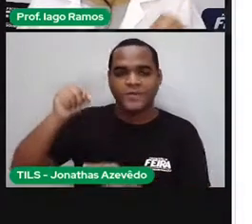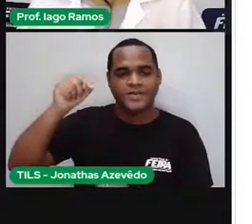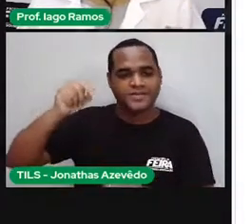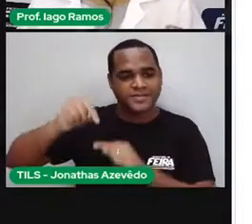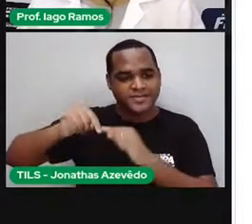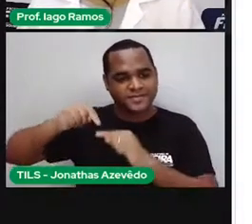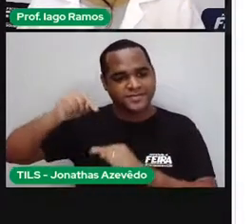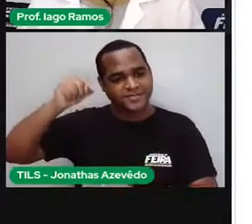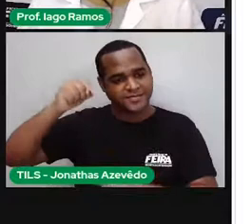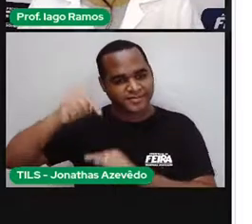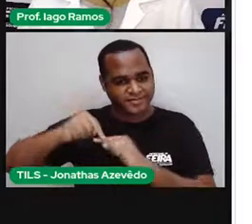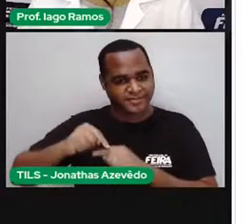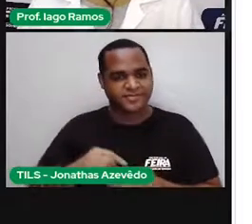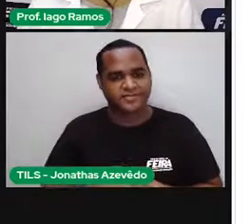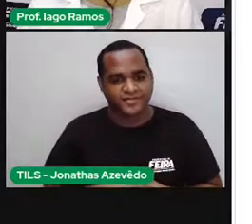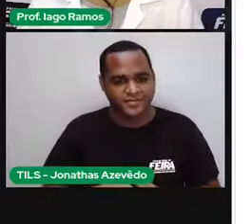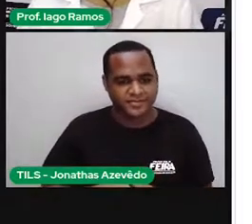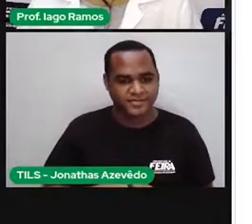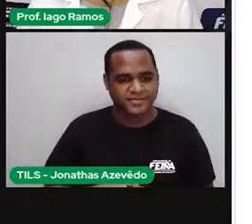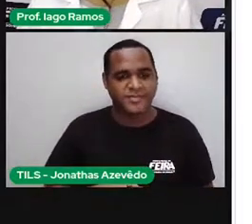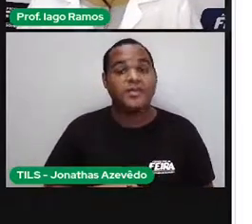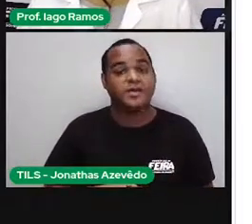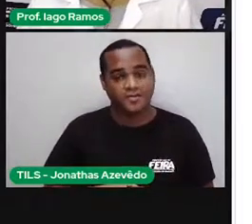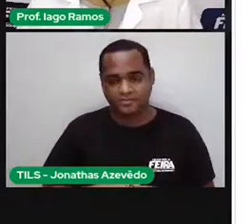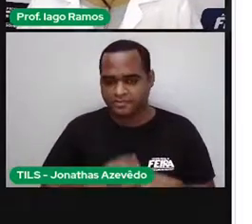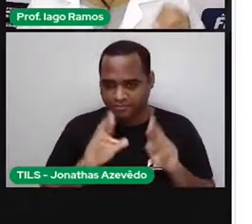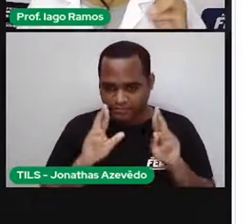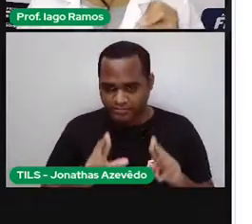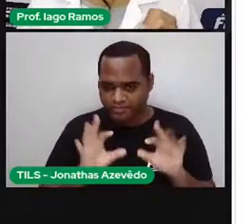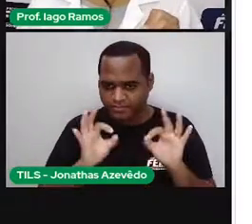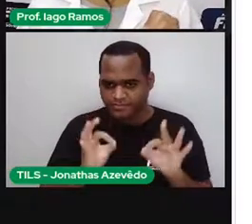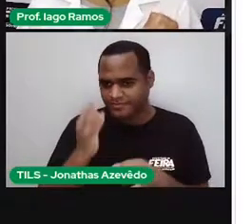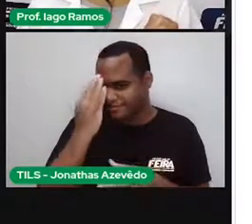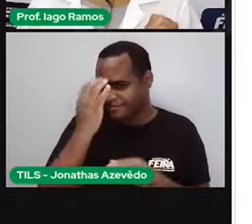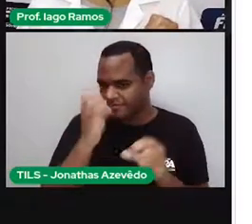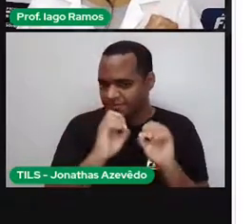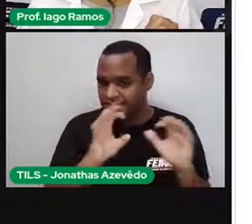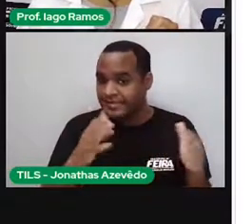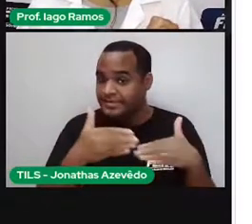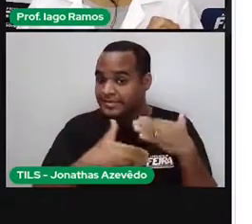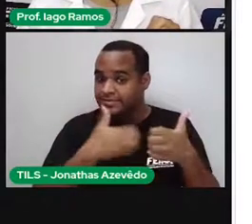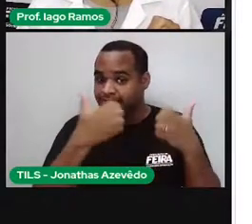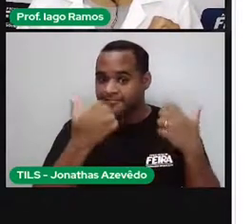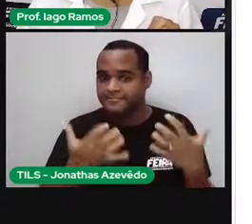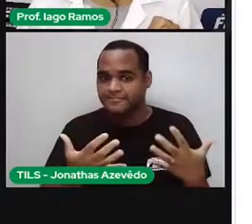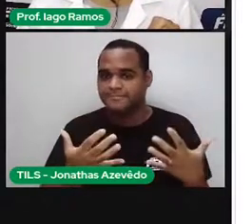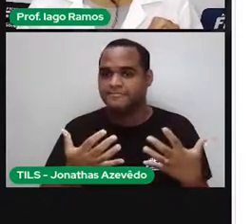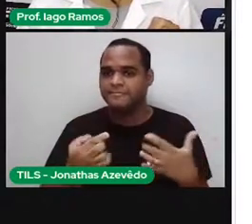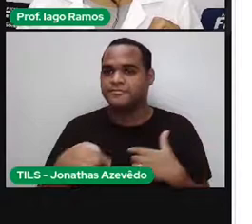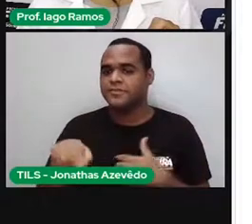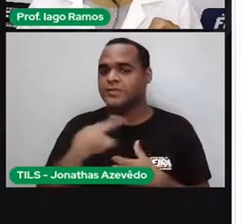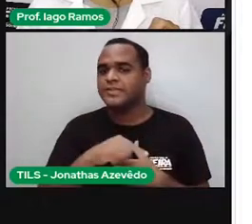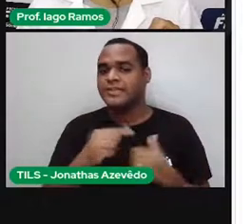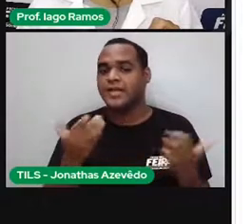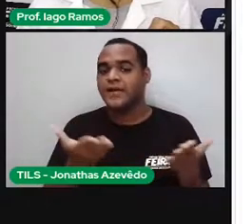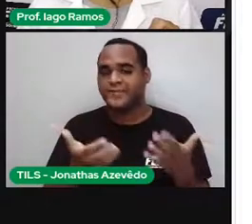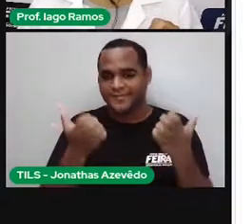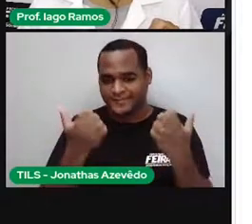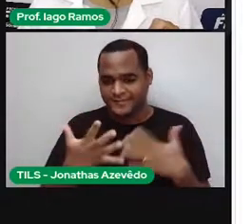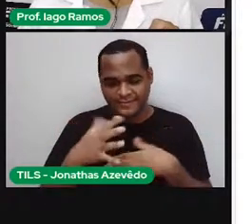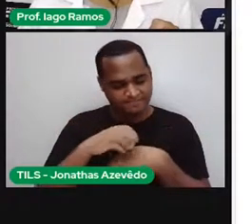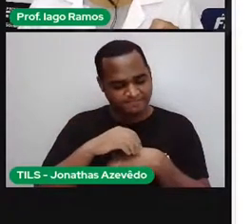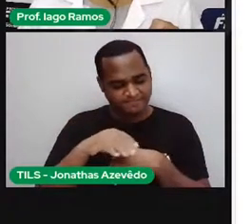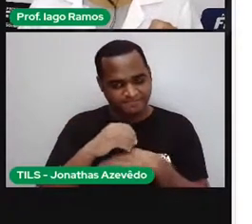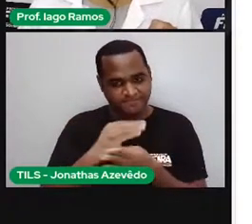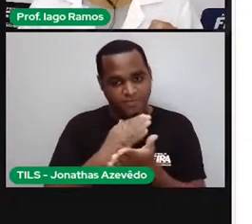altura ou largura Tranquilo então bora avançar porque agora começa